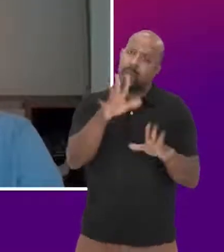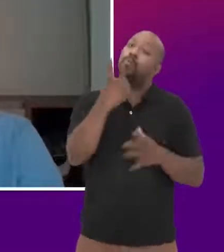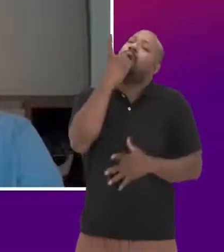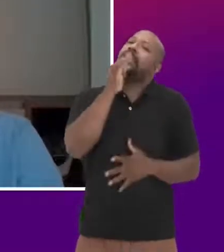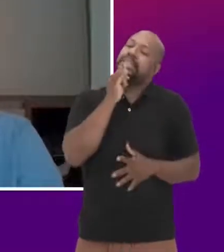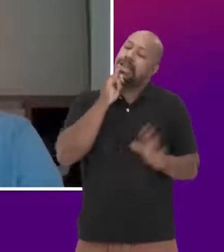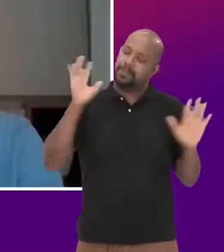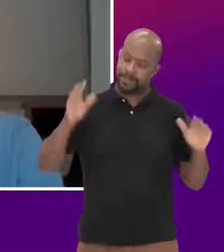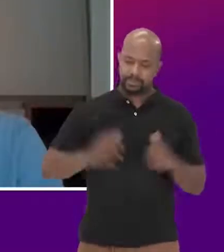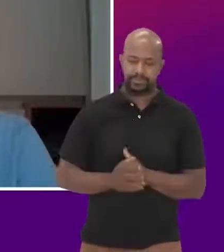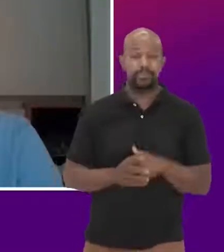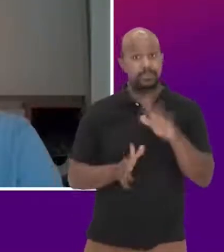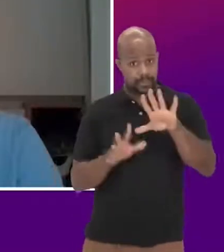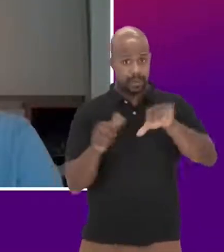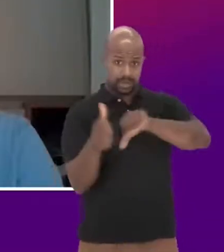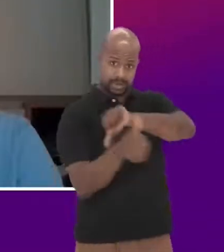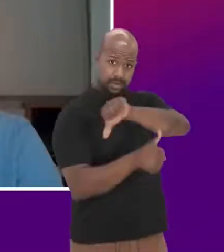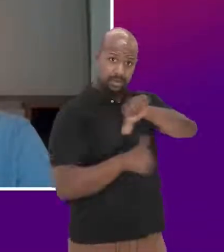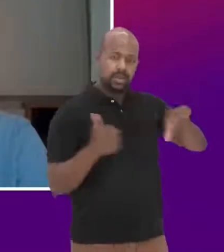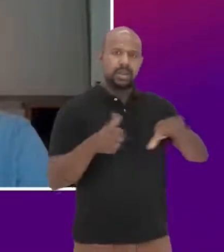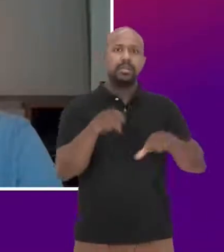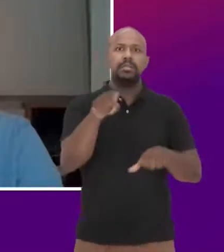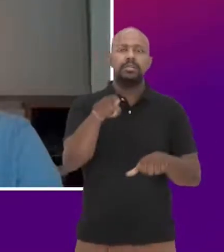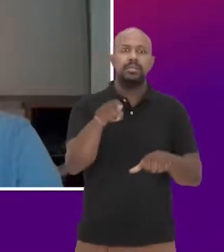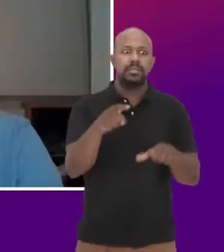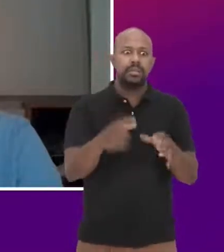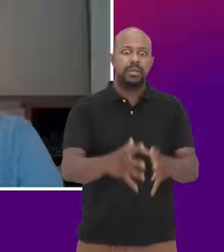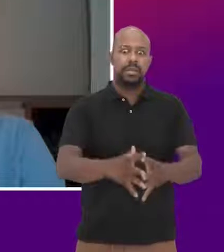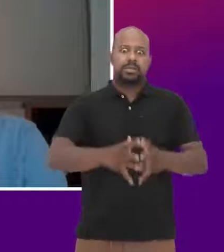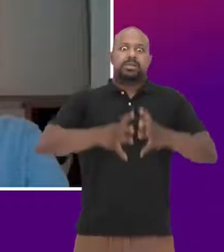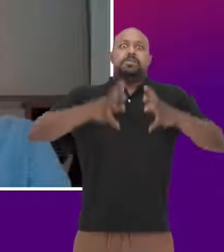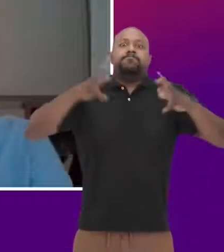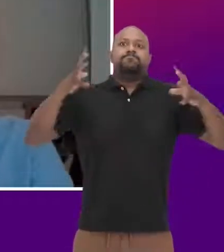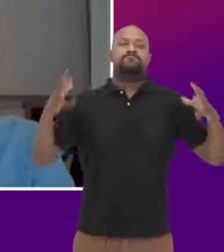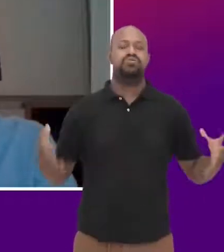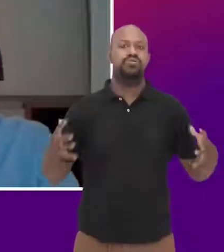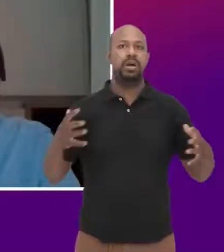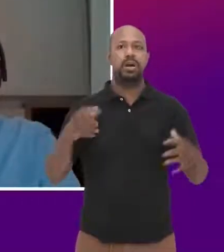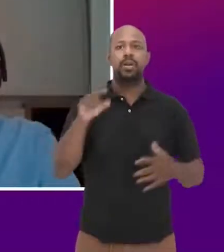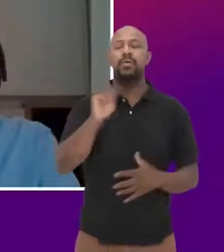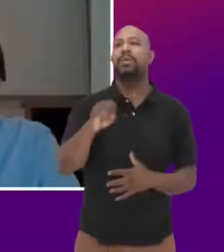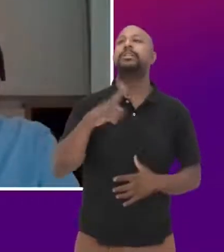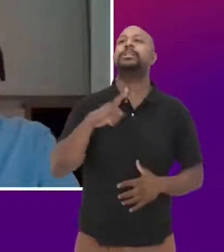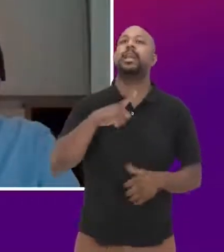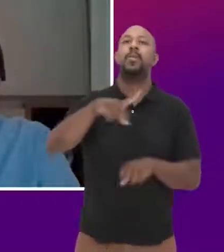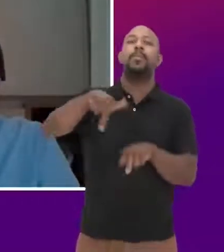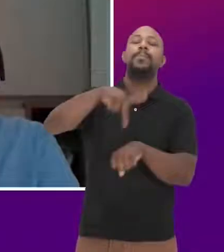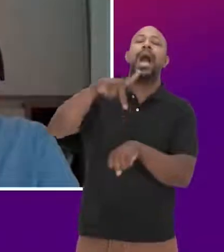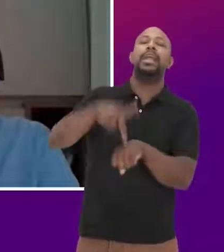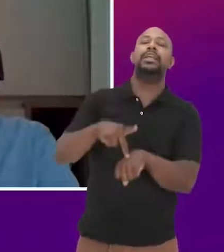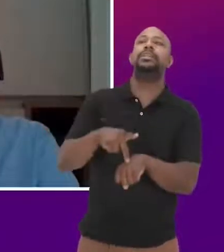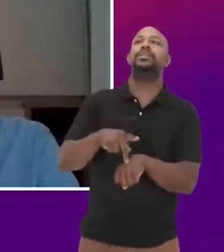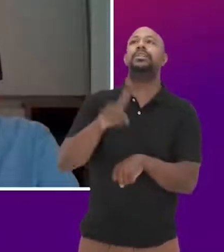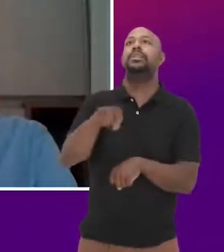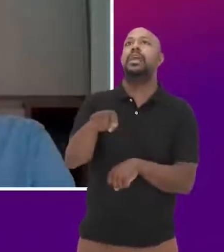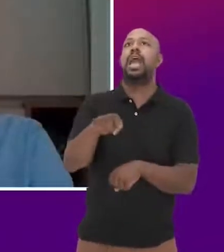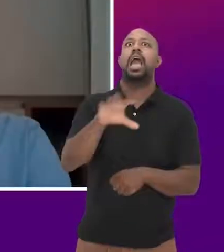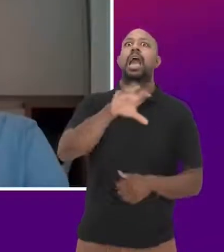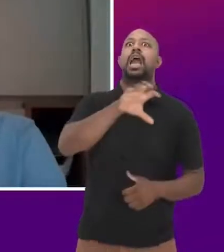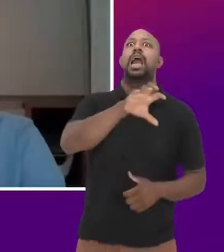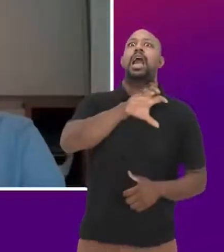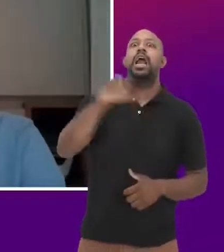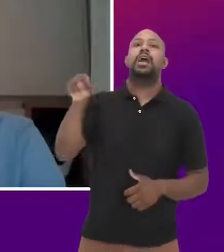exemplo. Agora, imagina isso maximizado quando a gente tem um país que é campeão